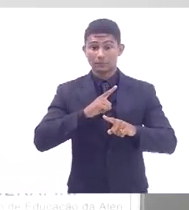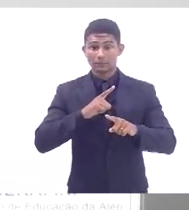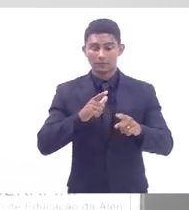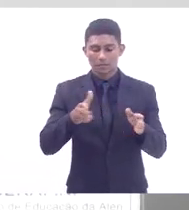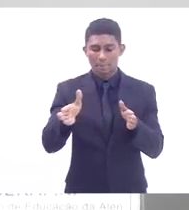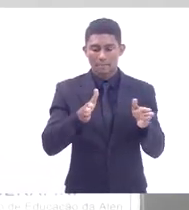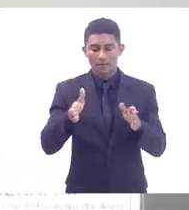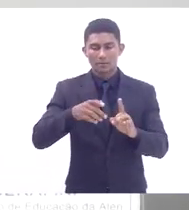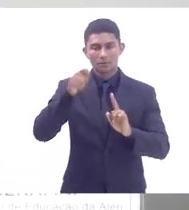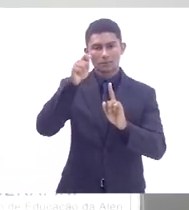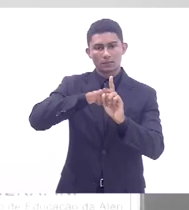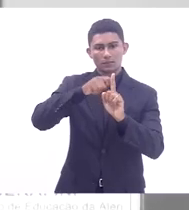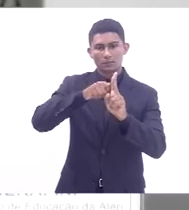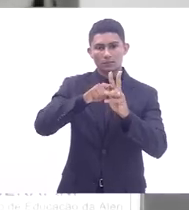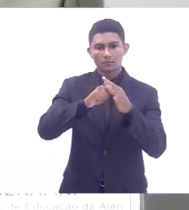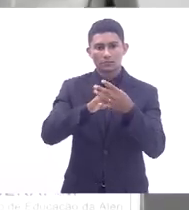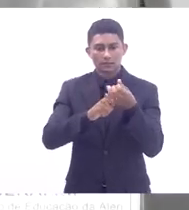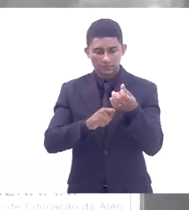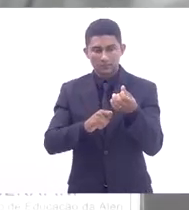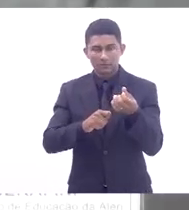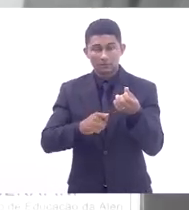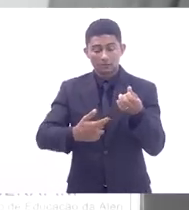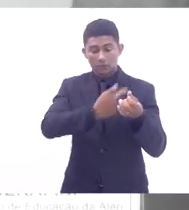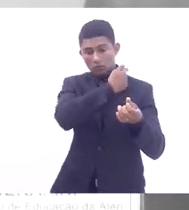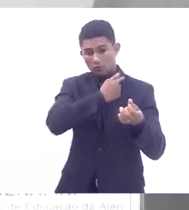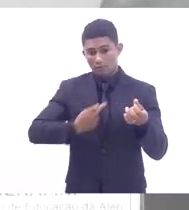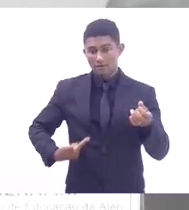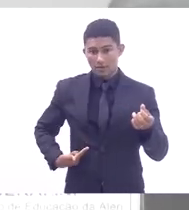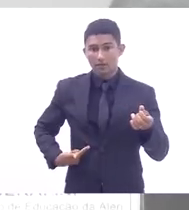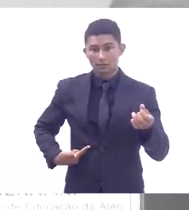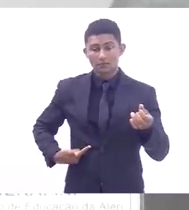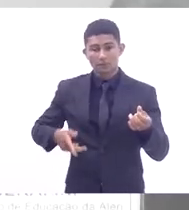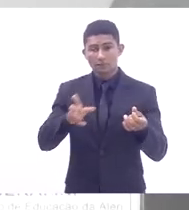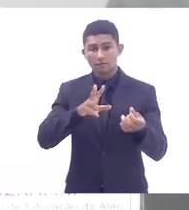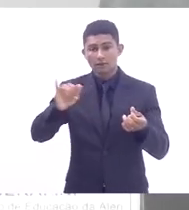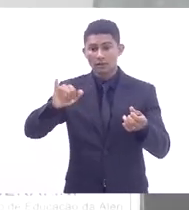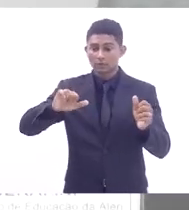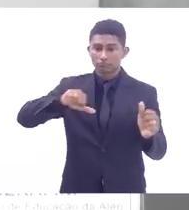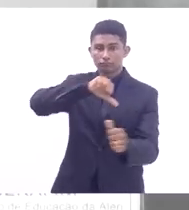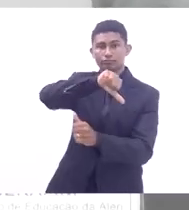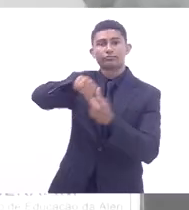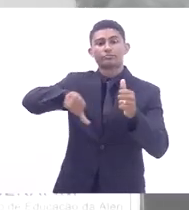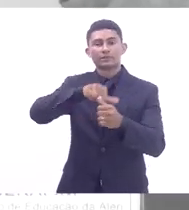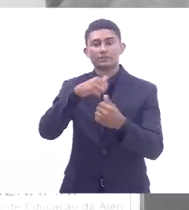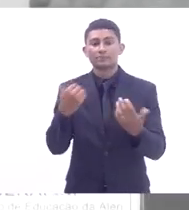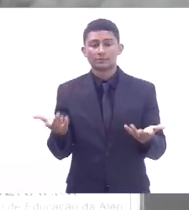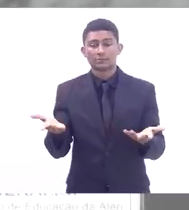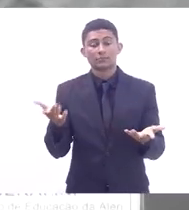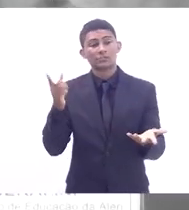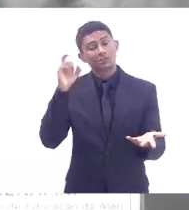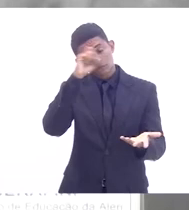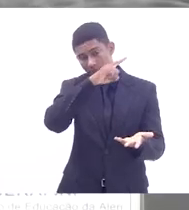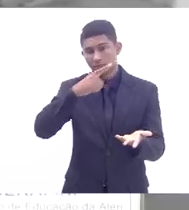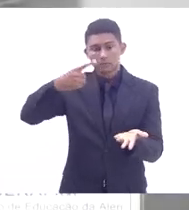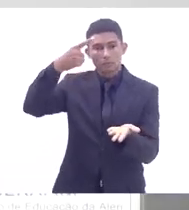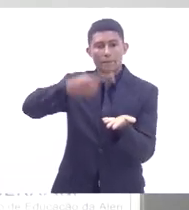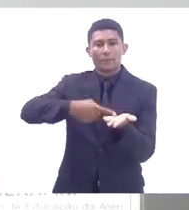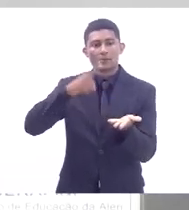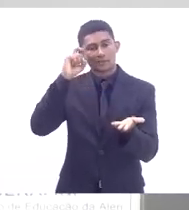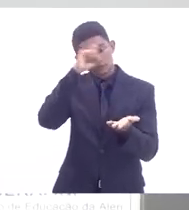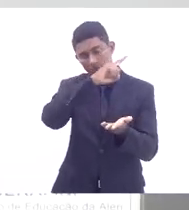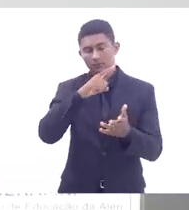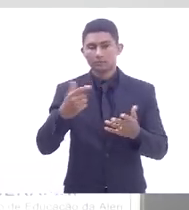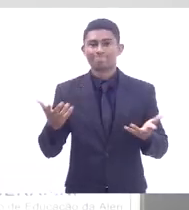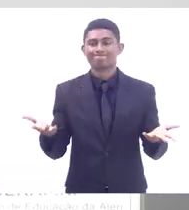término dos mandatos do governo em vigor a gente tem essa dificuldade para fazer Esse agendamento o